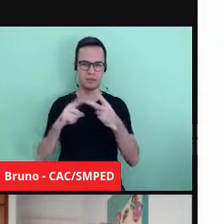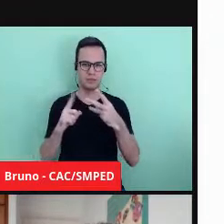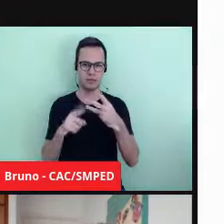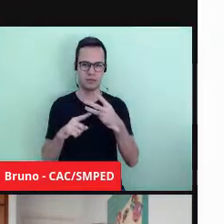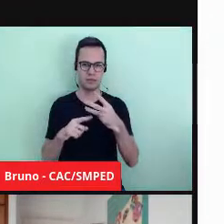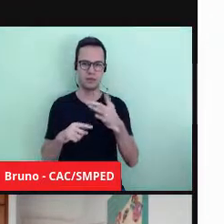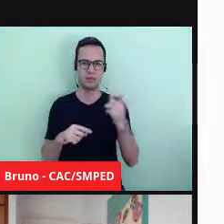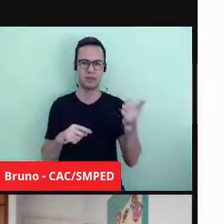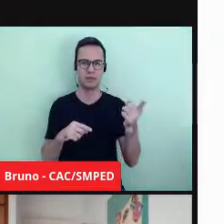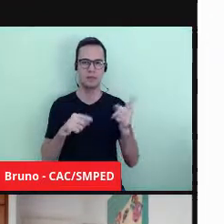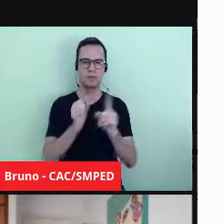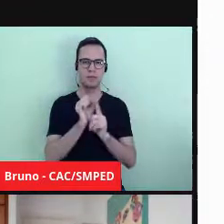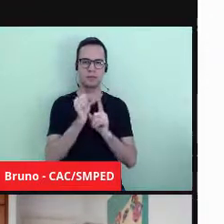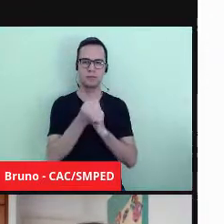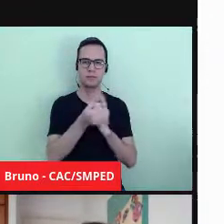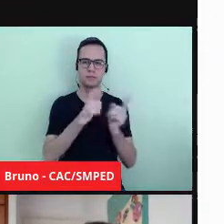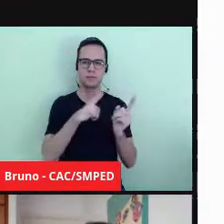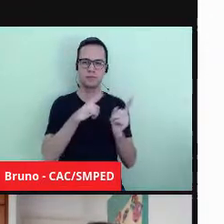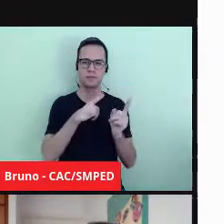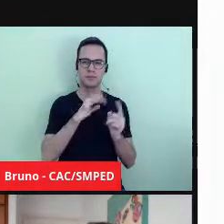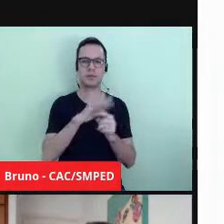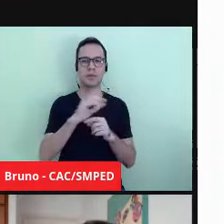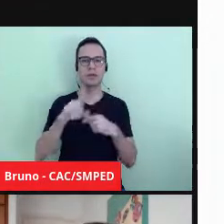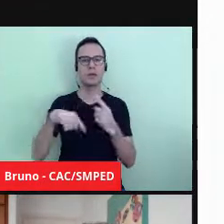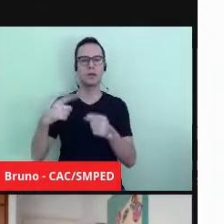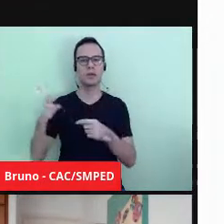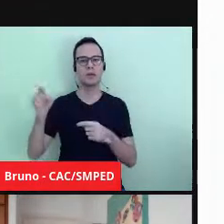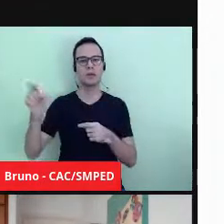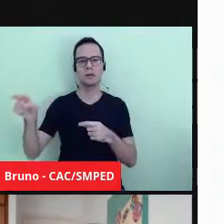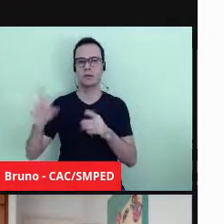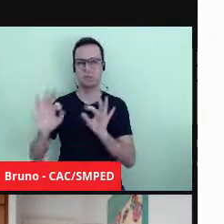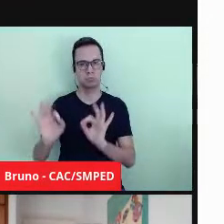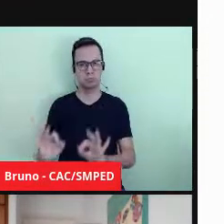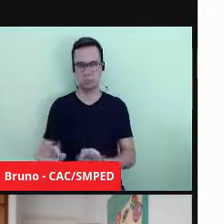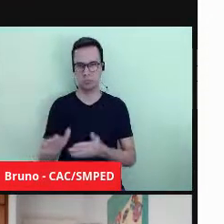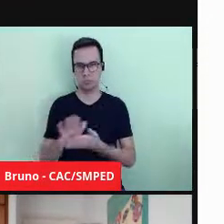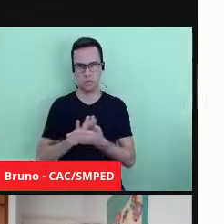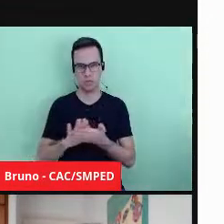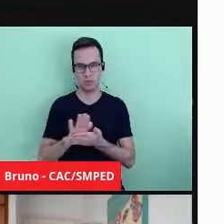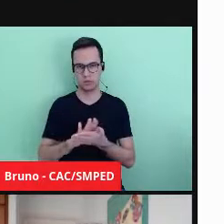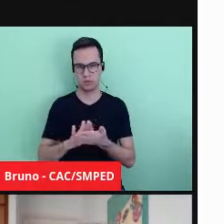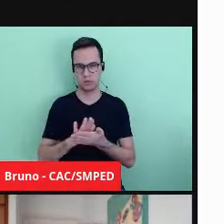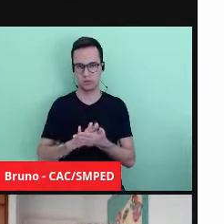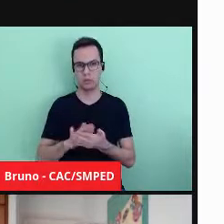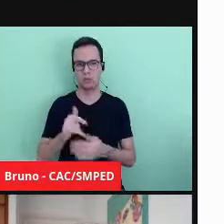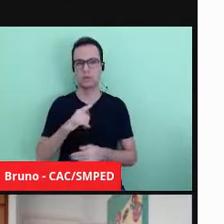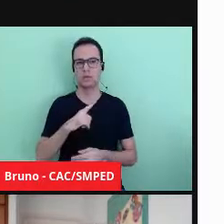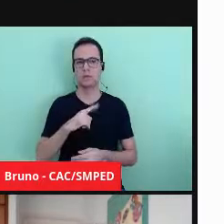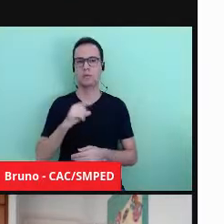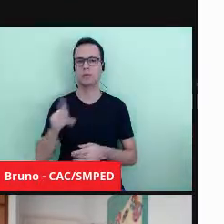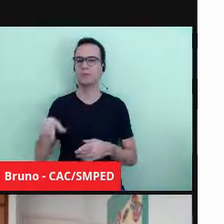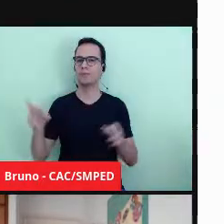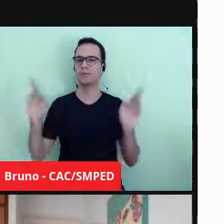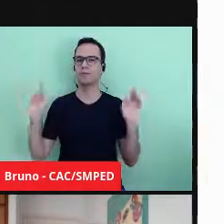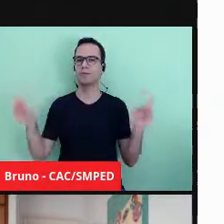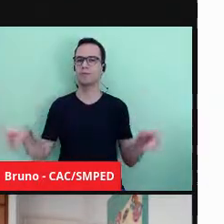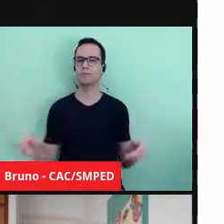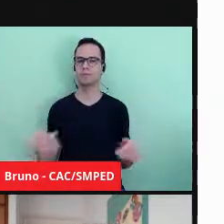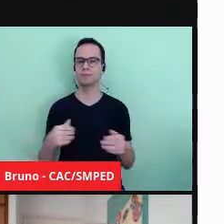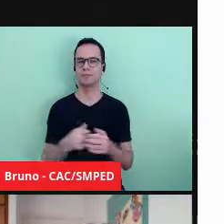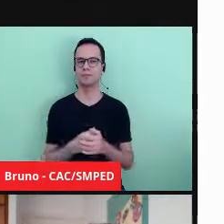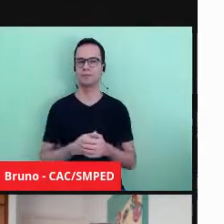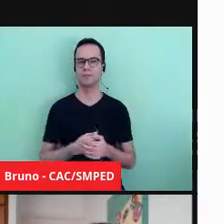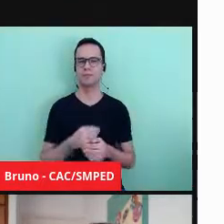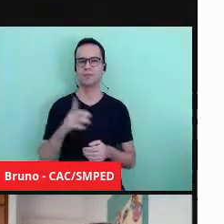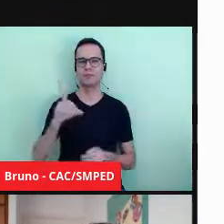de classes sociais. Mas aí, quando a gente vai com nenhum interesse, a gente tem uma discrepância enorme. As classes D